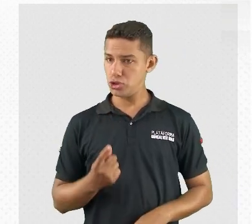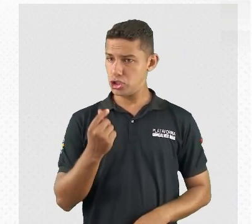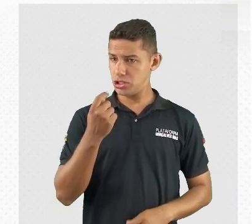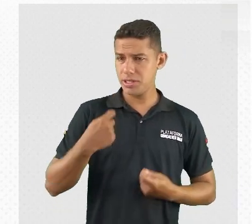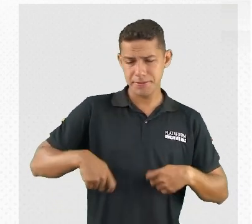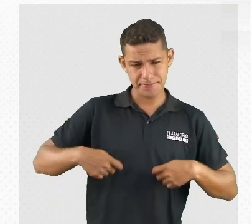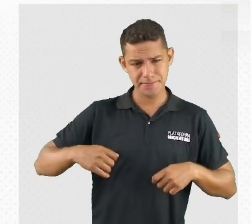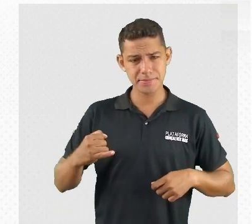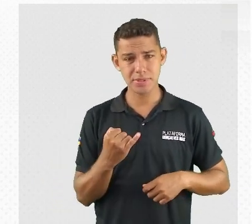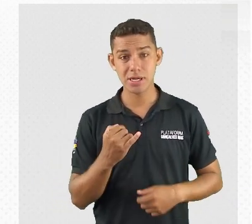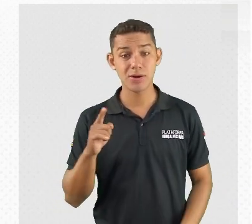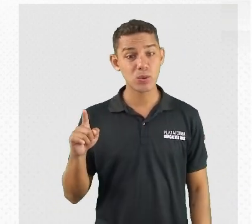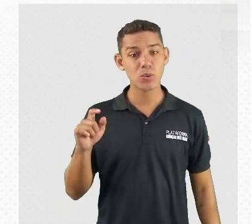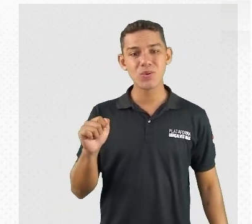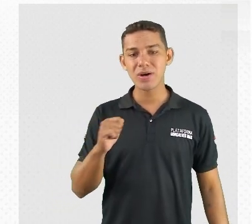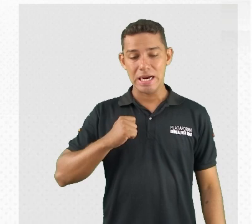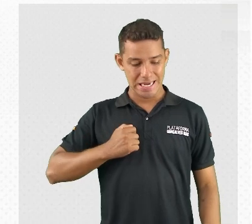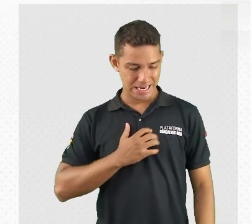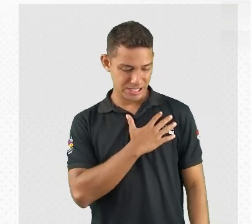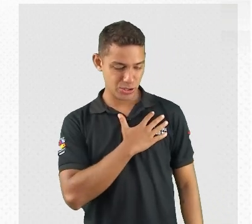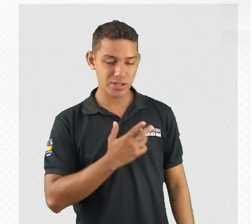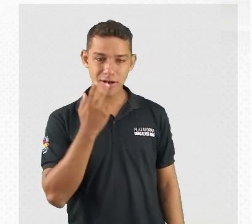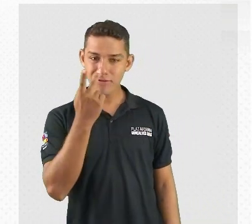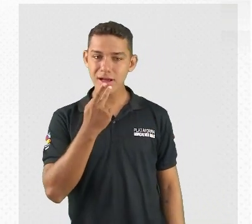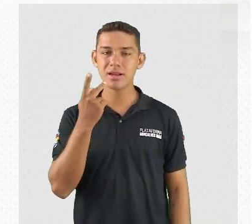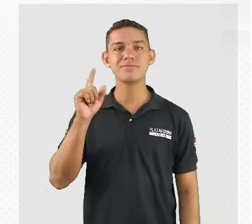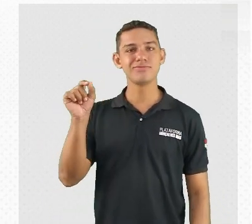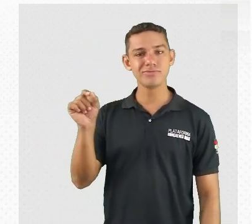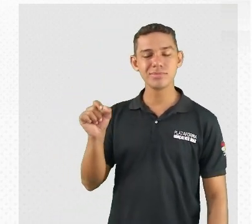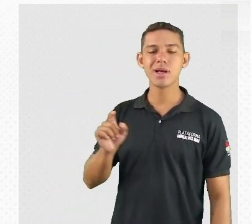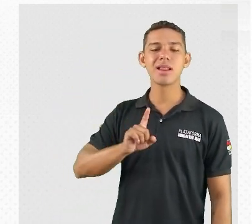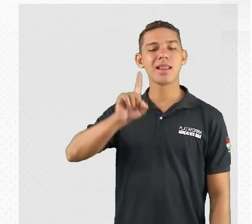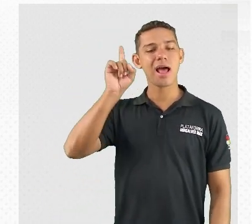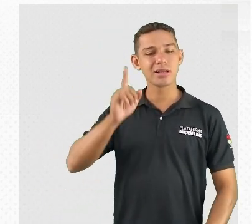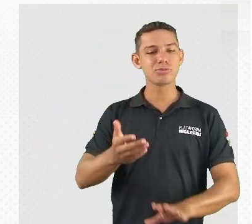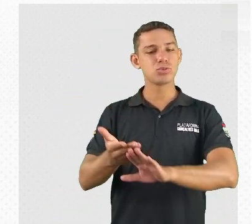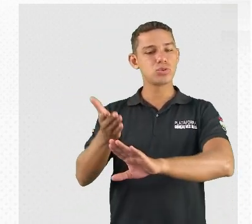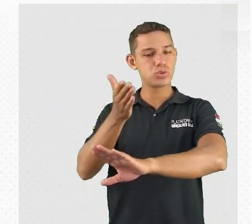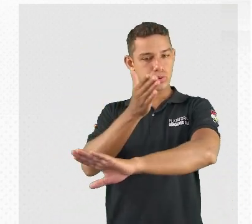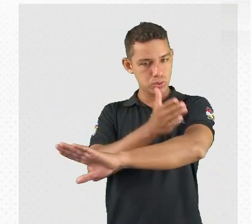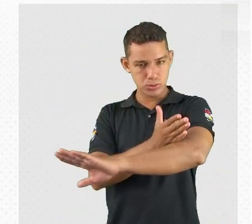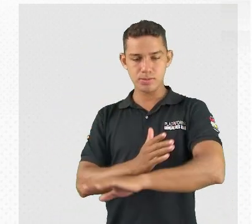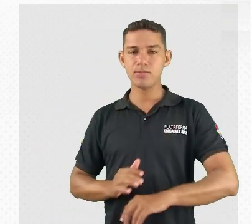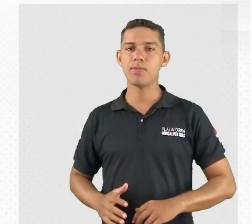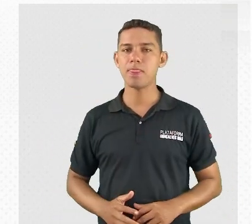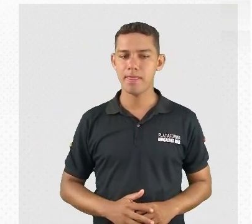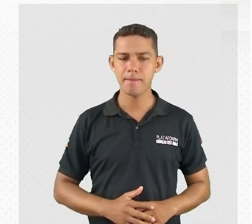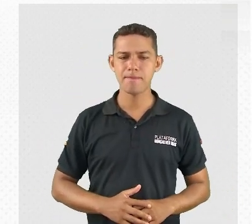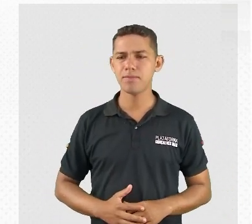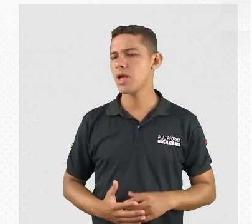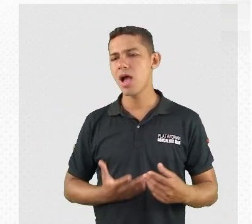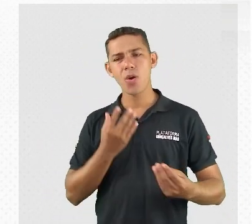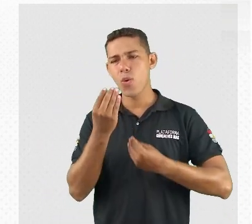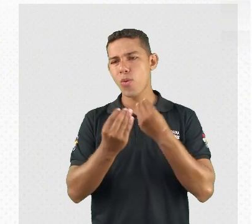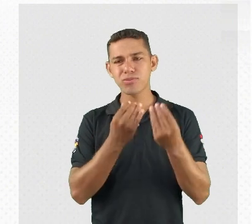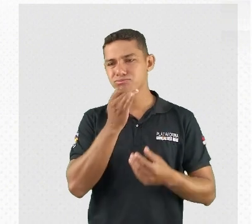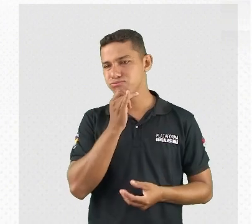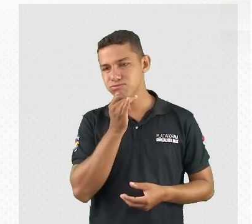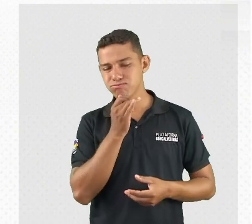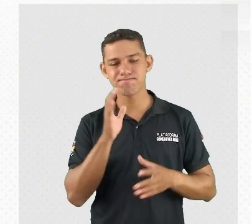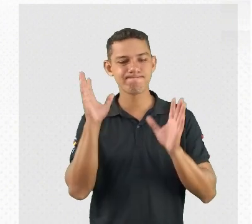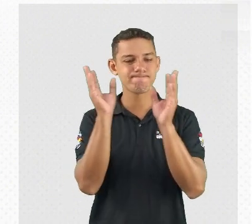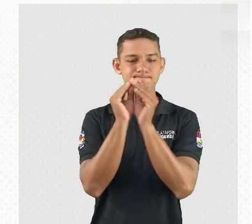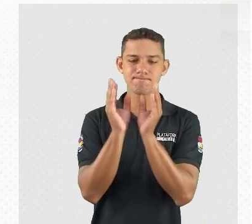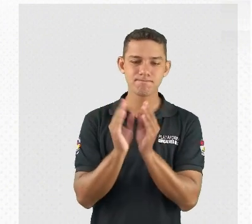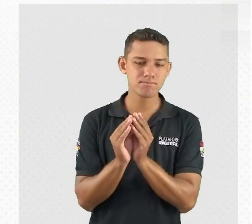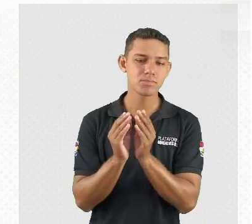necessário. O Aristóteles já está falando disso muito lá na antiguidade, ou seja, não tem como, por exemplo, aqui resumidamente